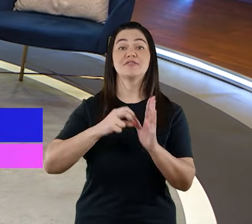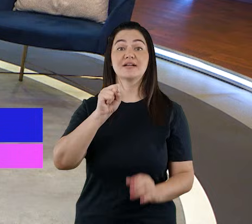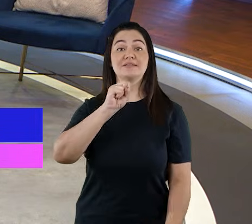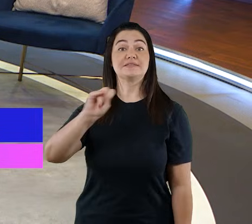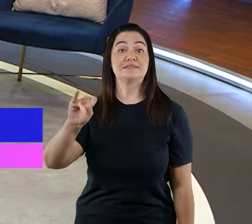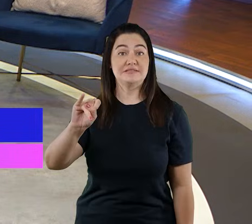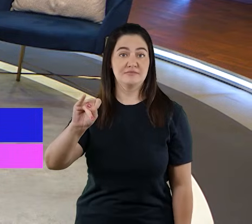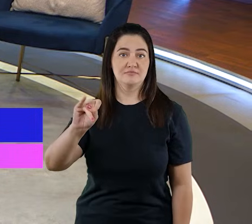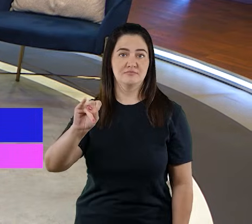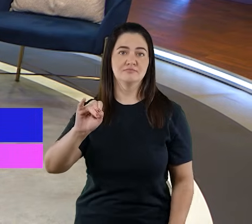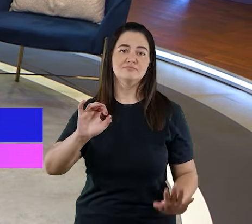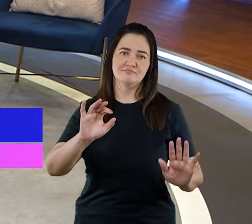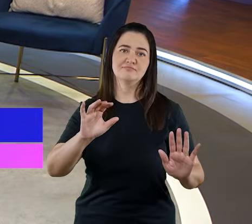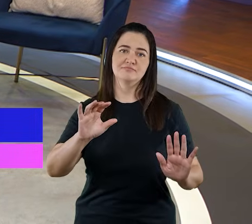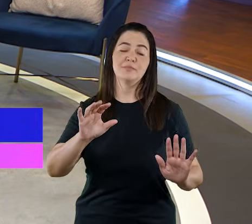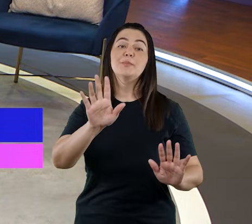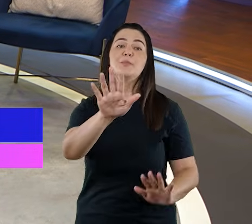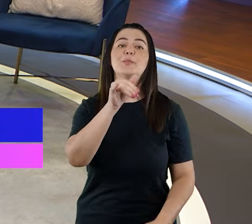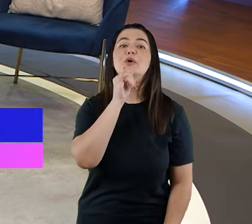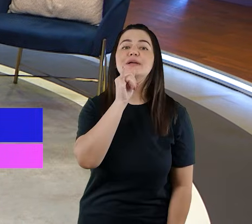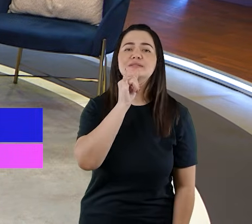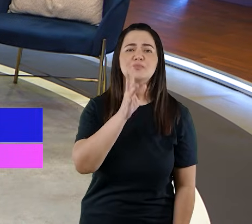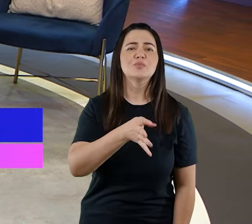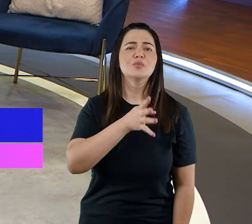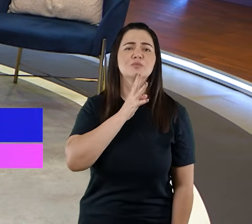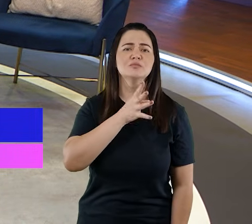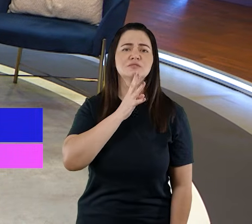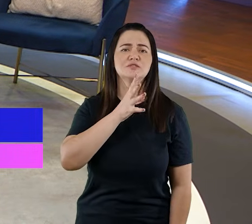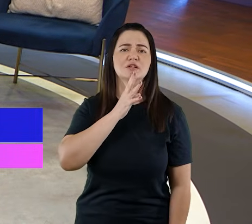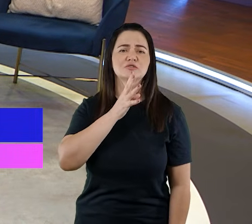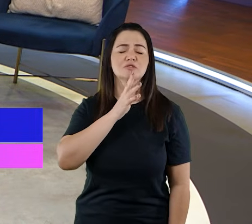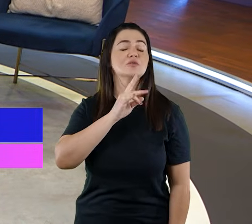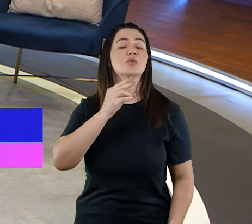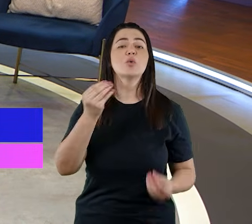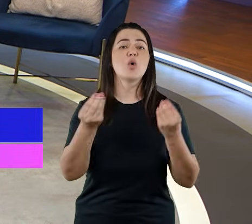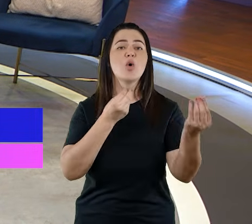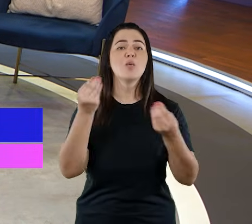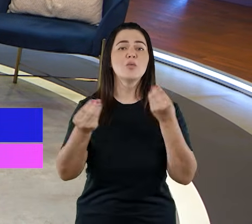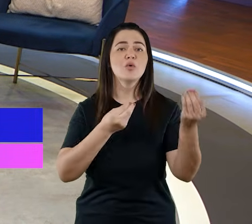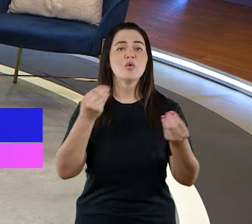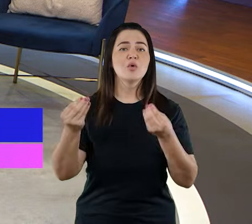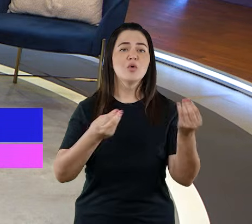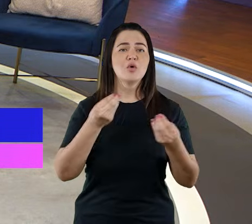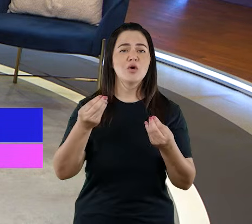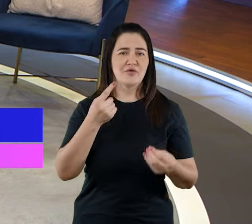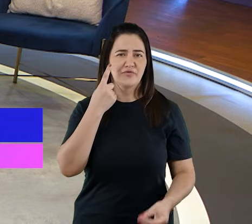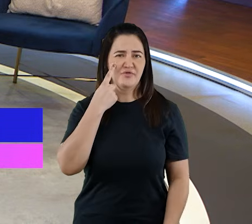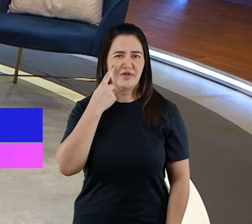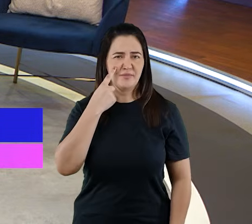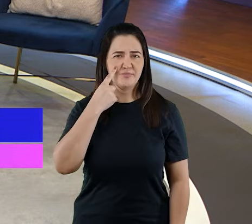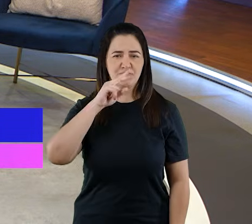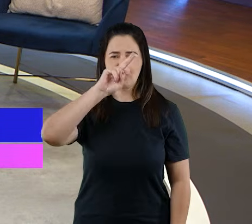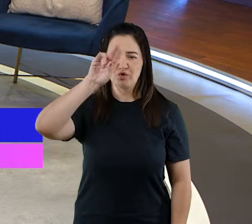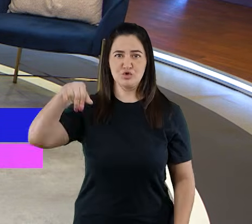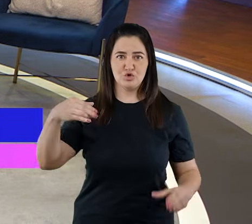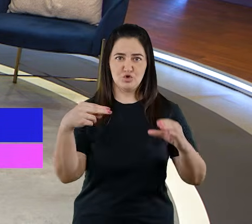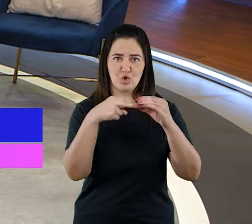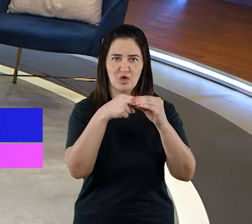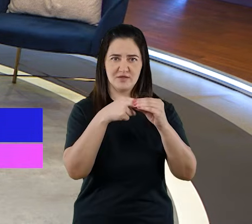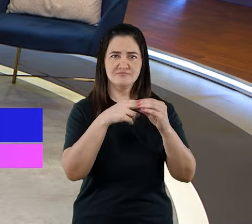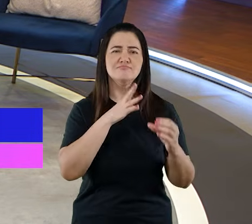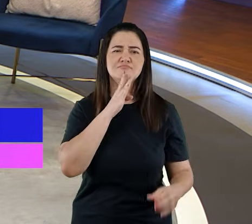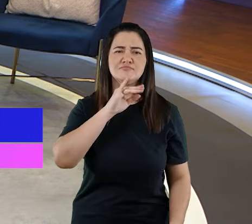do profeta Jonas. Ele foi chamado para pregar a destruição em Nínive. Mas se o povo